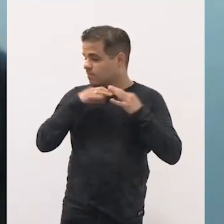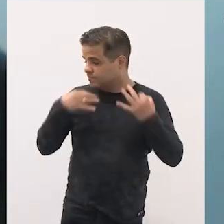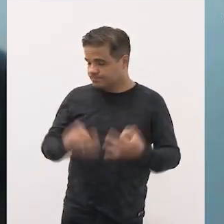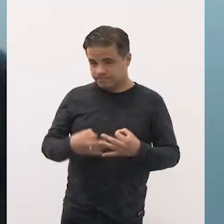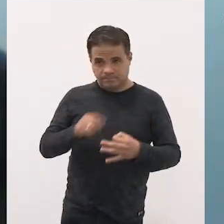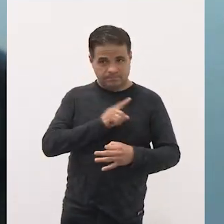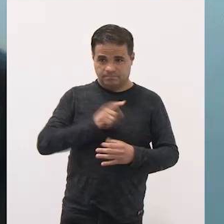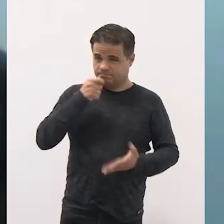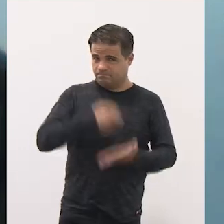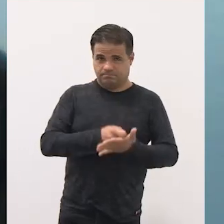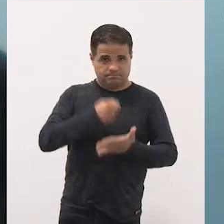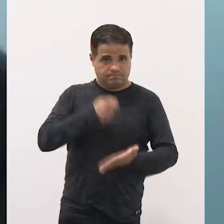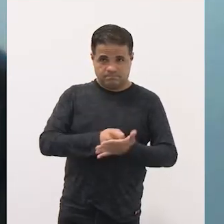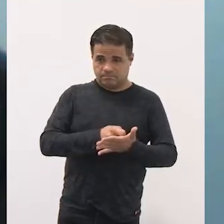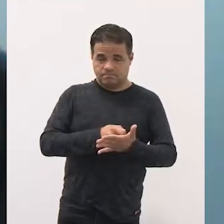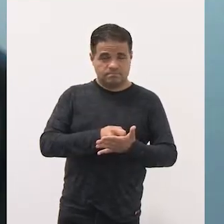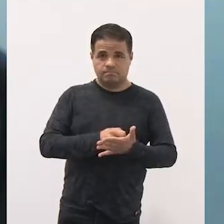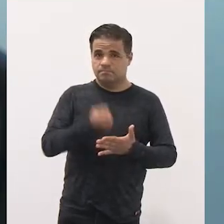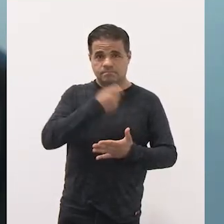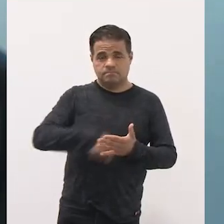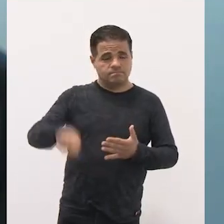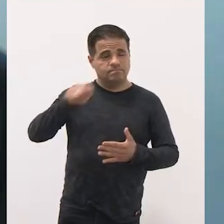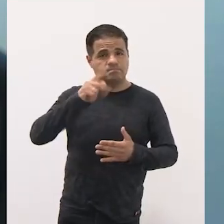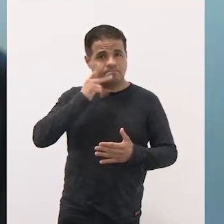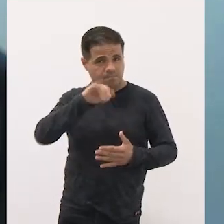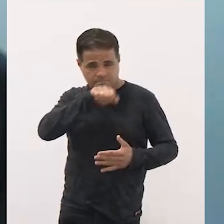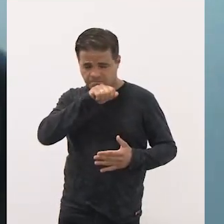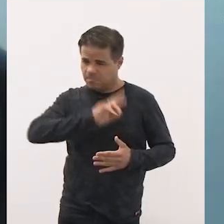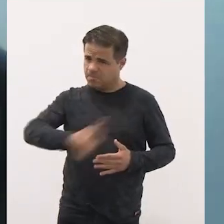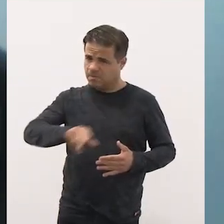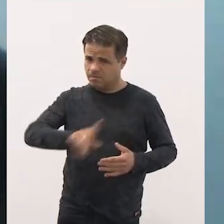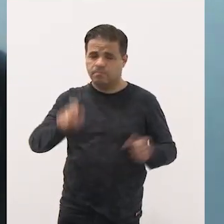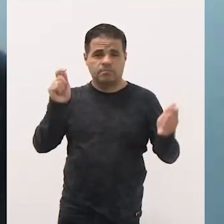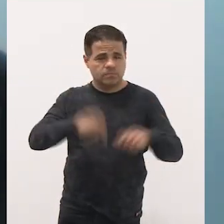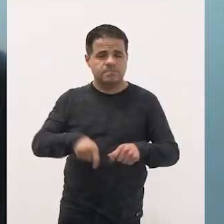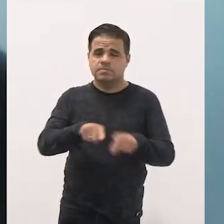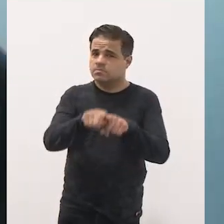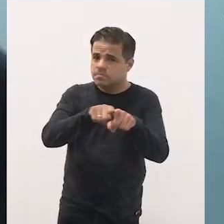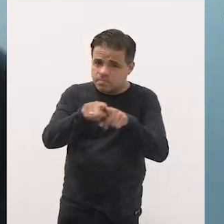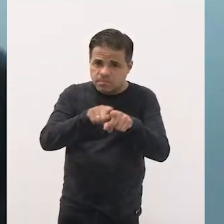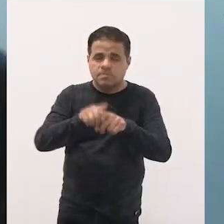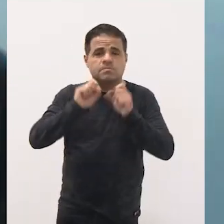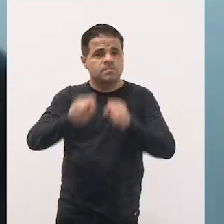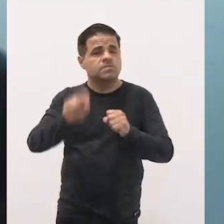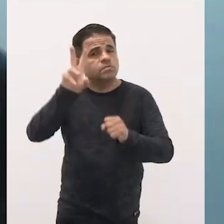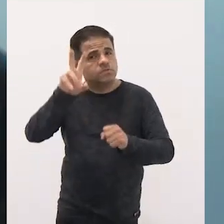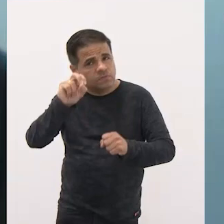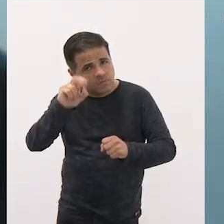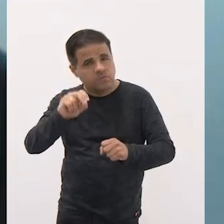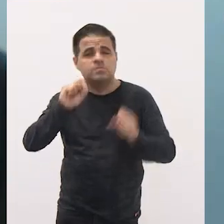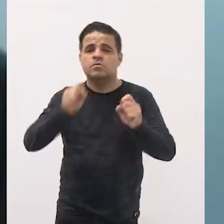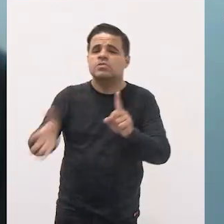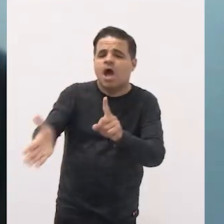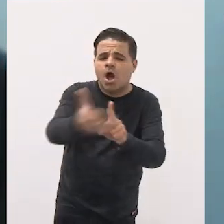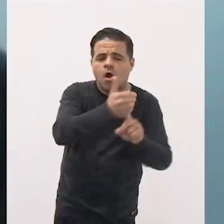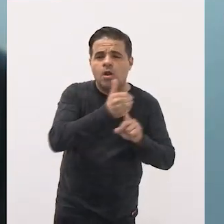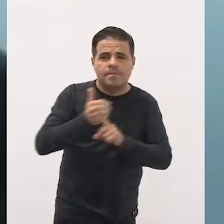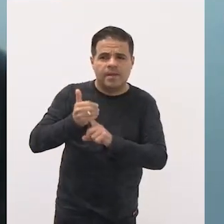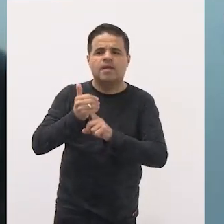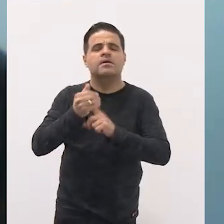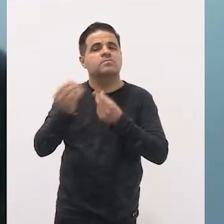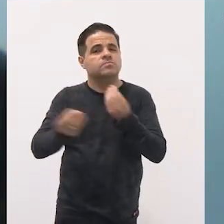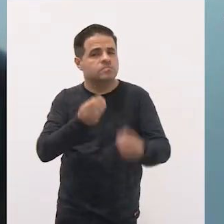não obrigatoriamente precisa ser pai e mãe, a família pode ser uma irmã, pode ser uma avó, esse acolhimento, como